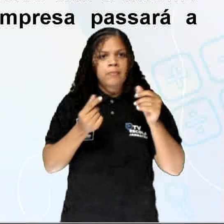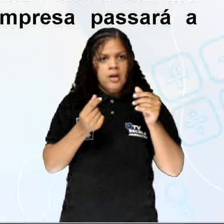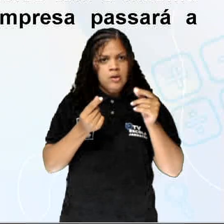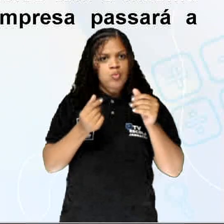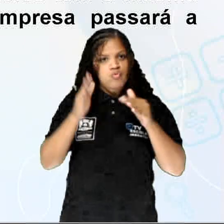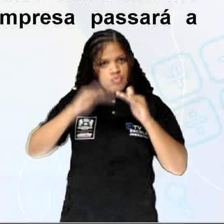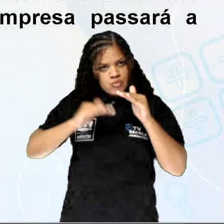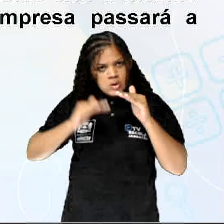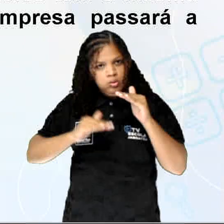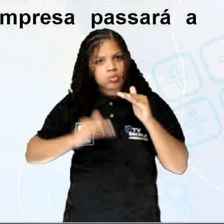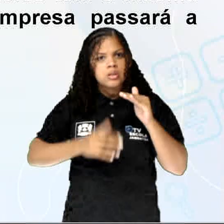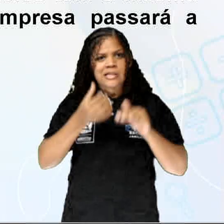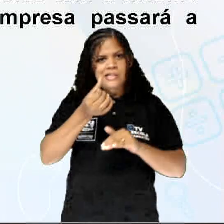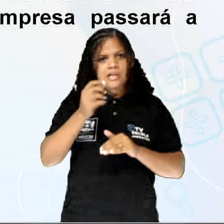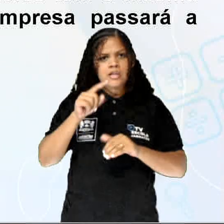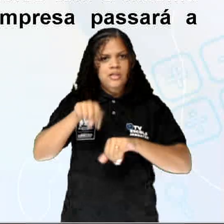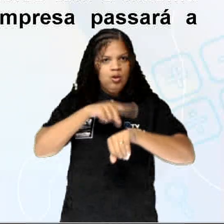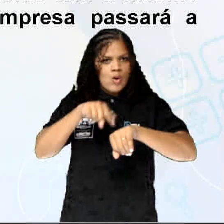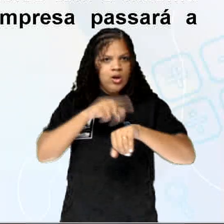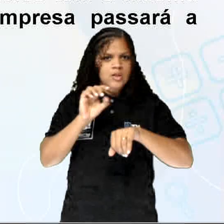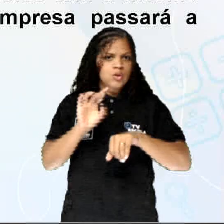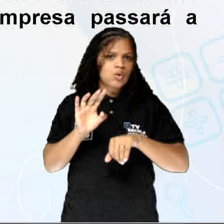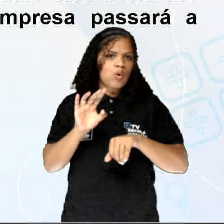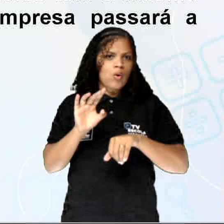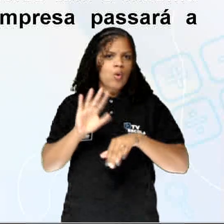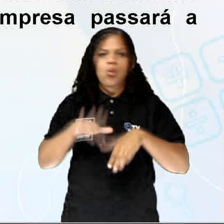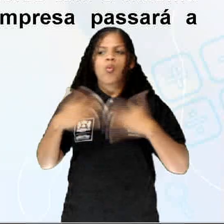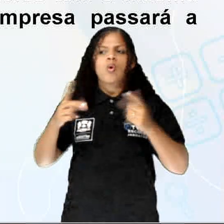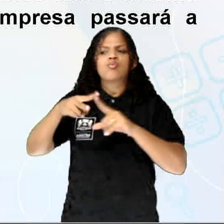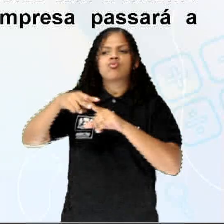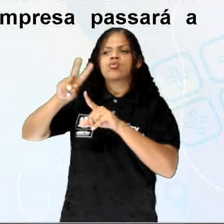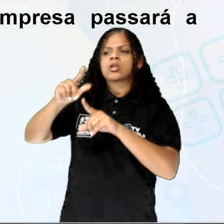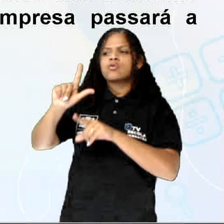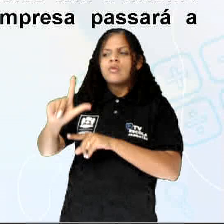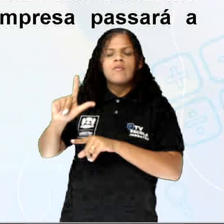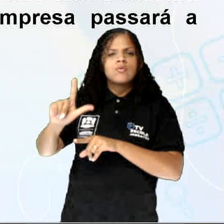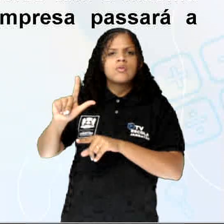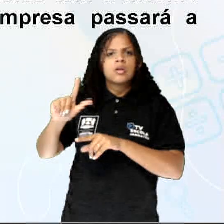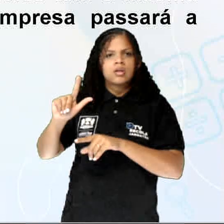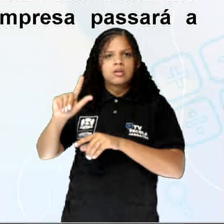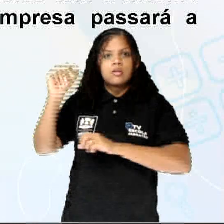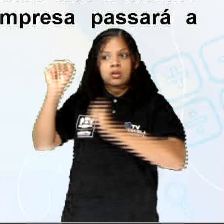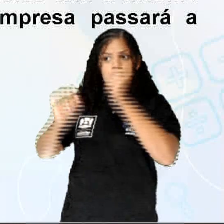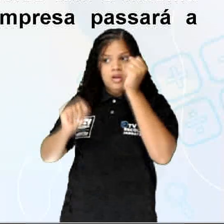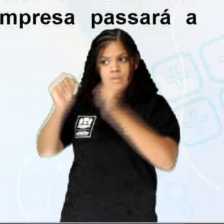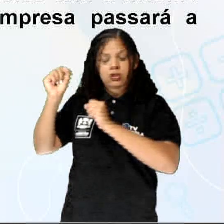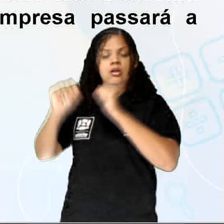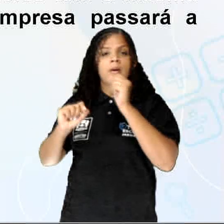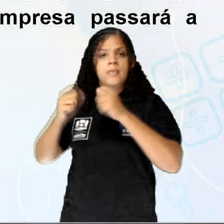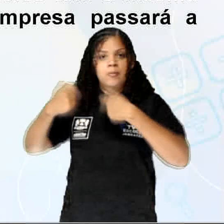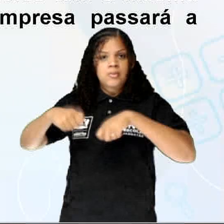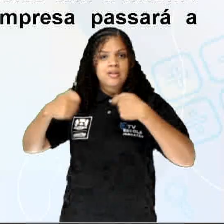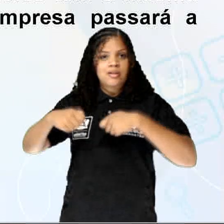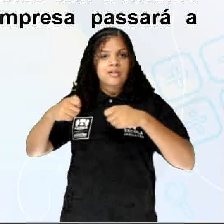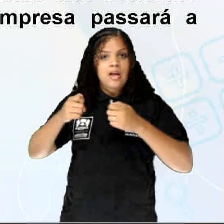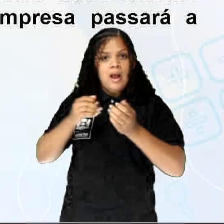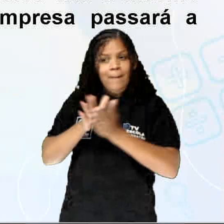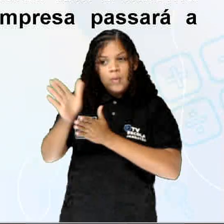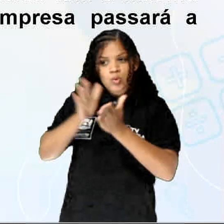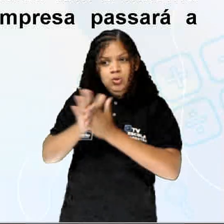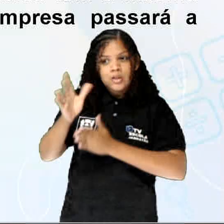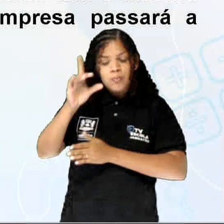Vamos lá, acompanha comigo aí, olha o texto como é grande do IFPE. Uma indústria de refrigerantes possuía, ano passado, 1.320